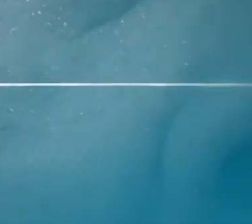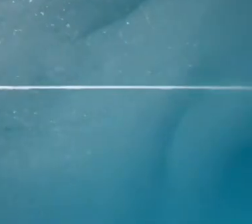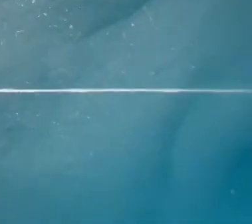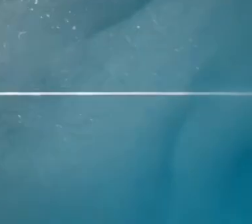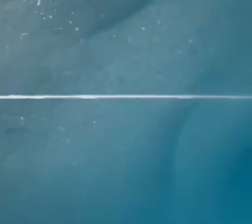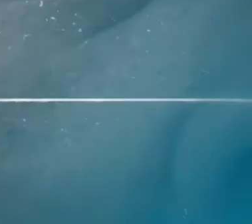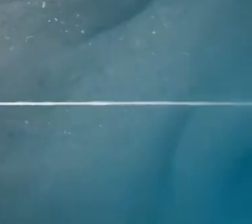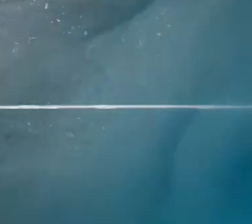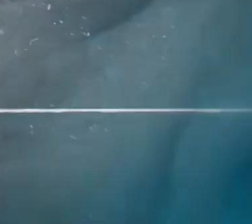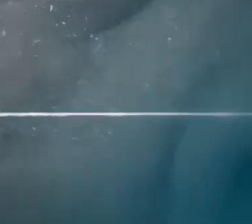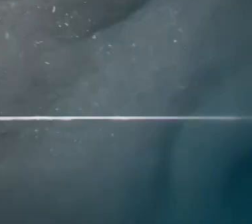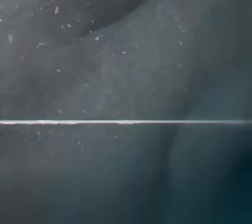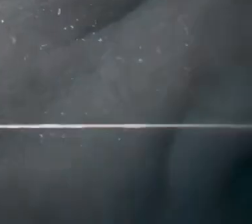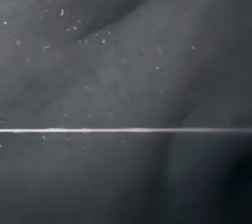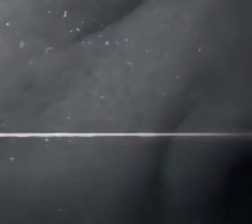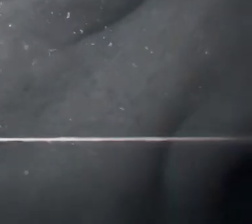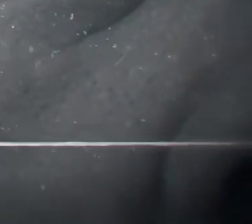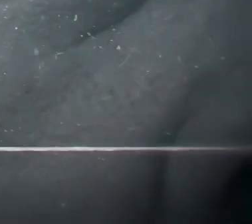Legenda